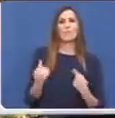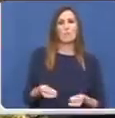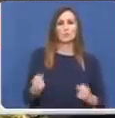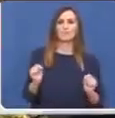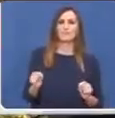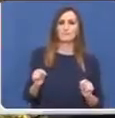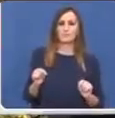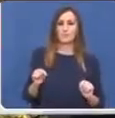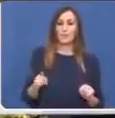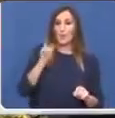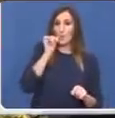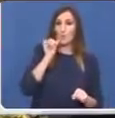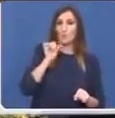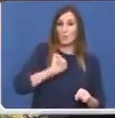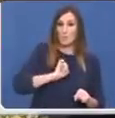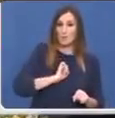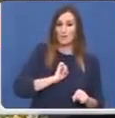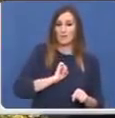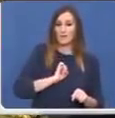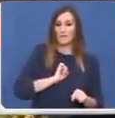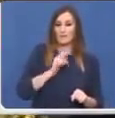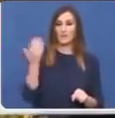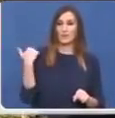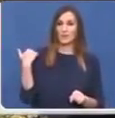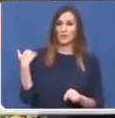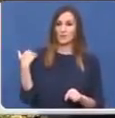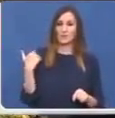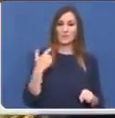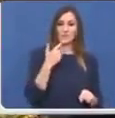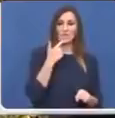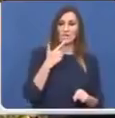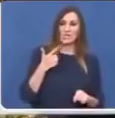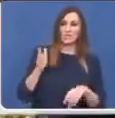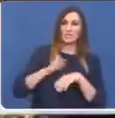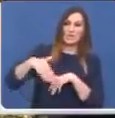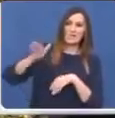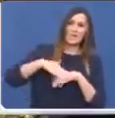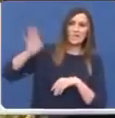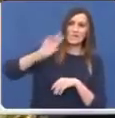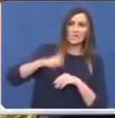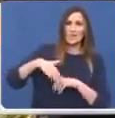Depois, o meu pai vira-se de costas e diz-nos para nós sairmos dali.